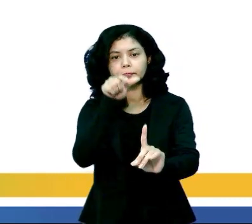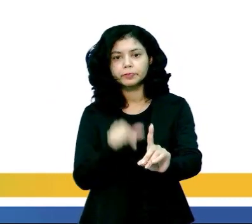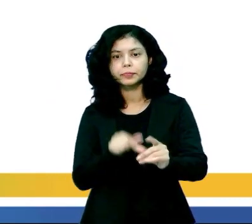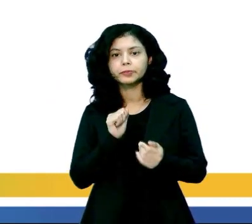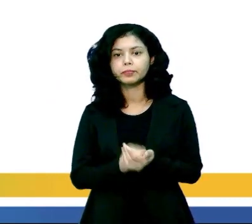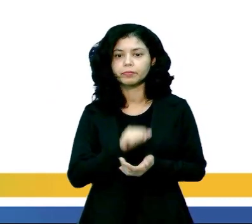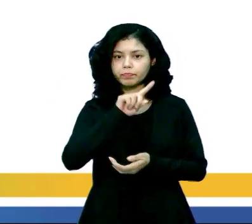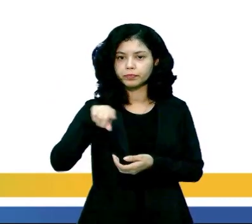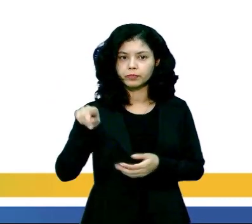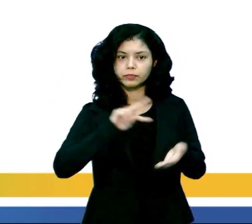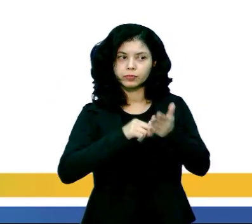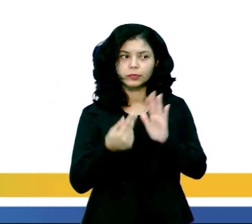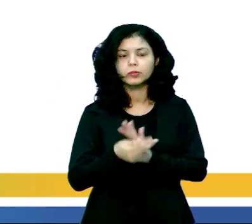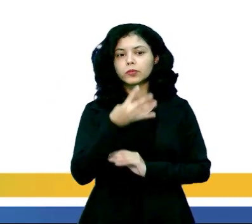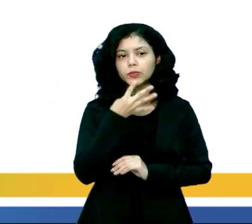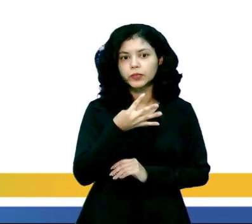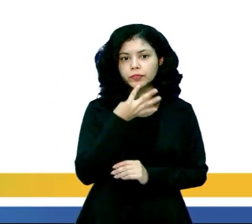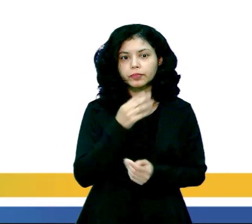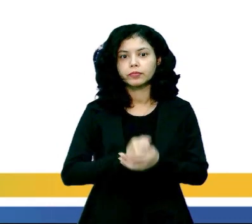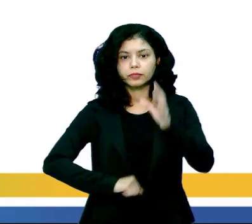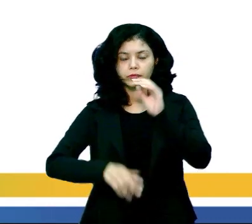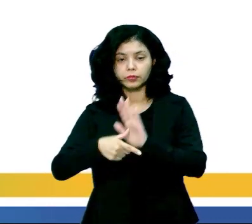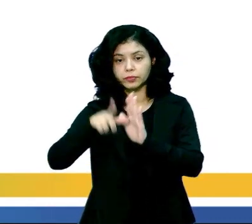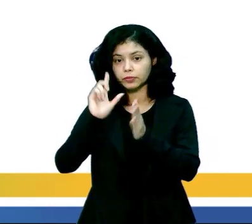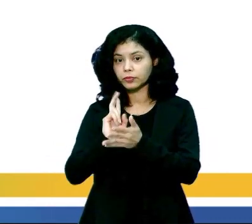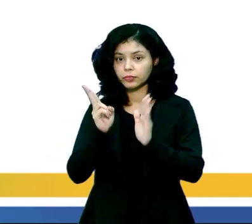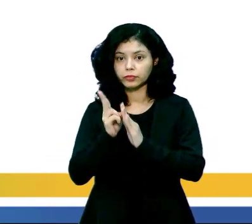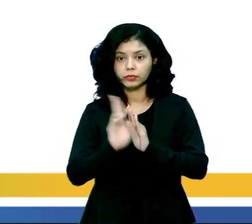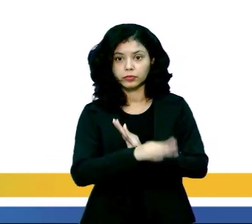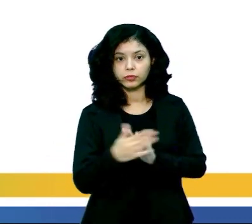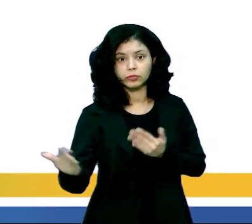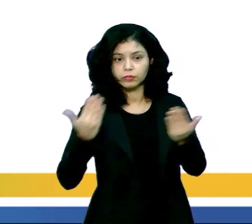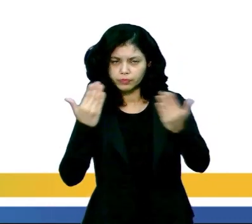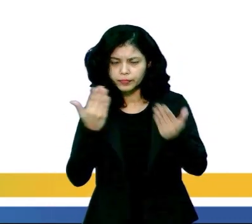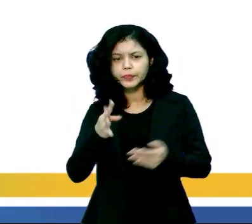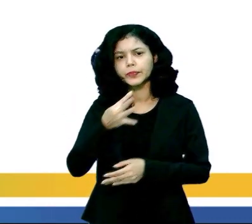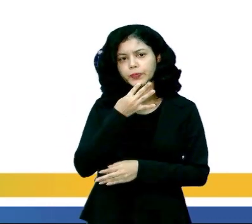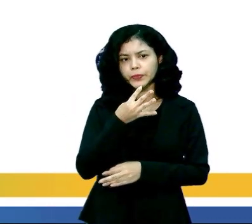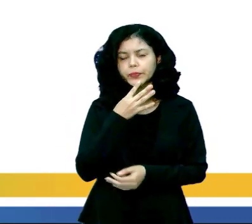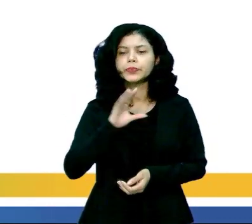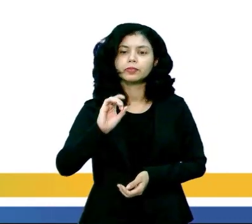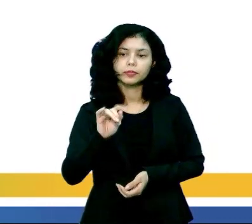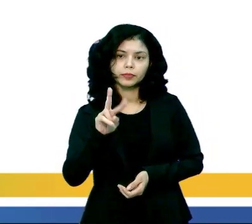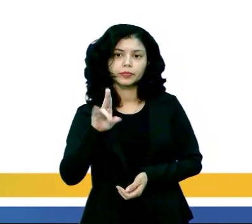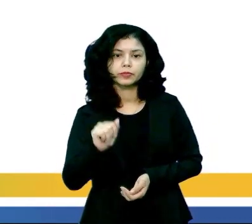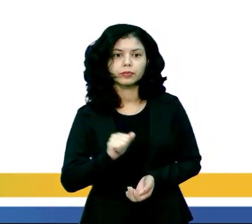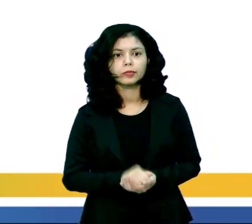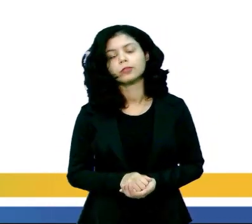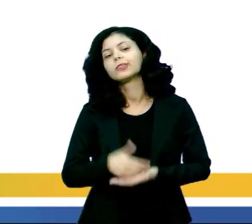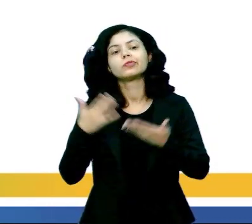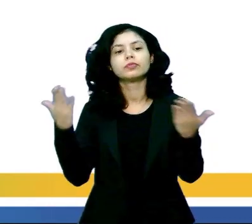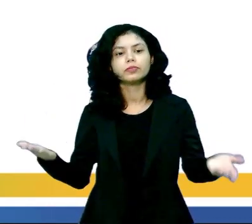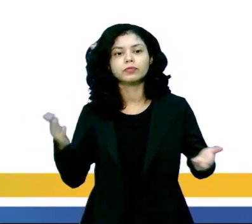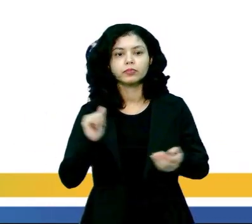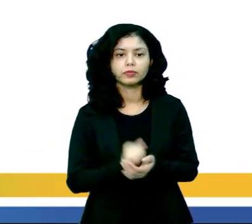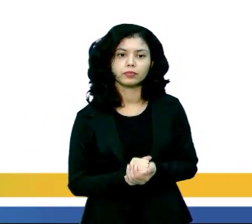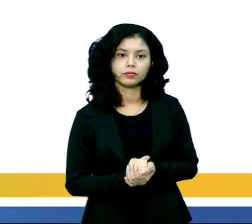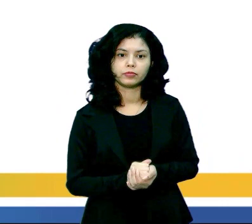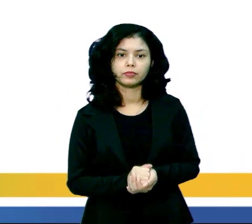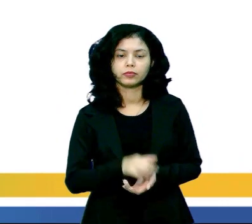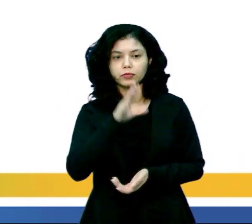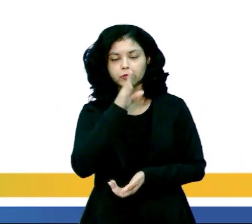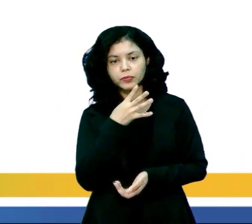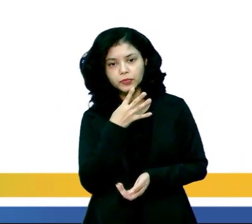representa de forma neutra o significado do conhecimento ancestral indígena quando comparado ao conhecimento ocidental. E aí, os